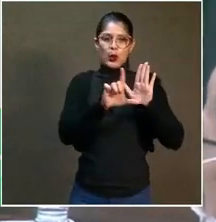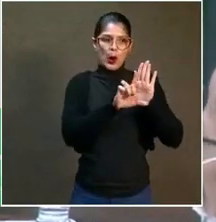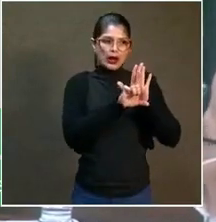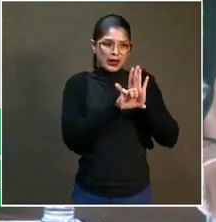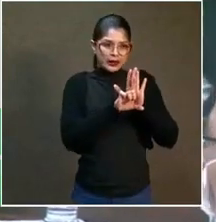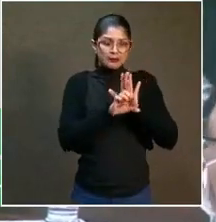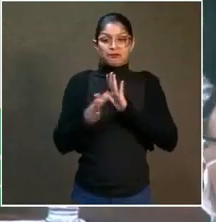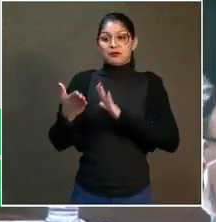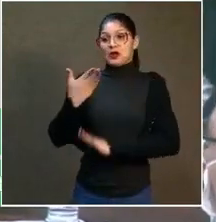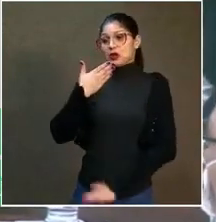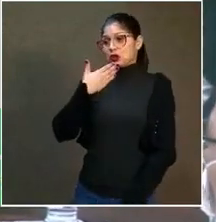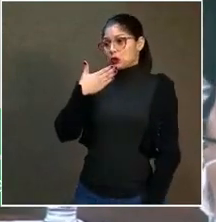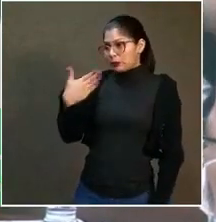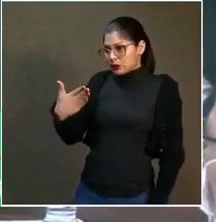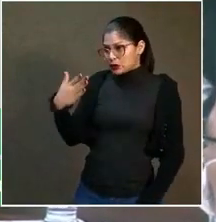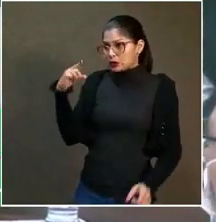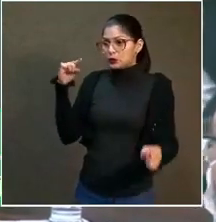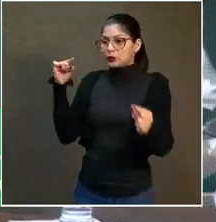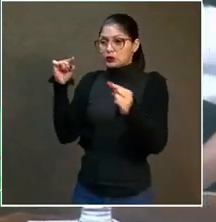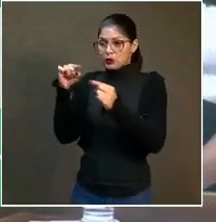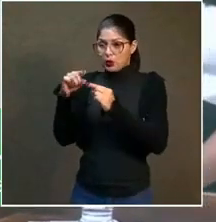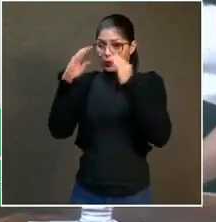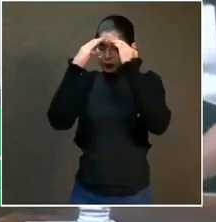Estou pedindo uma condenação de acordo com a lei.